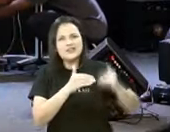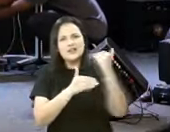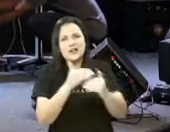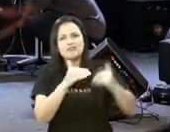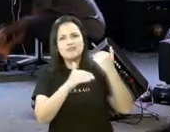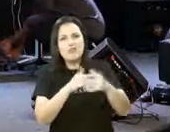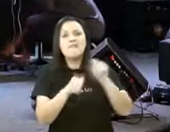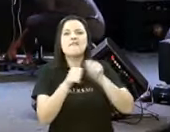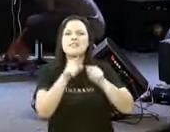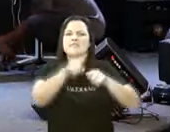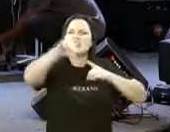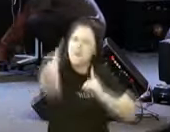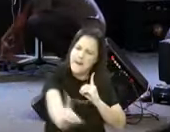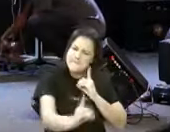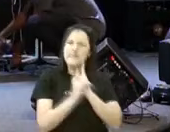meu...